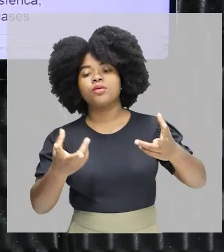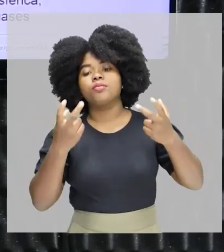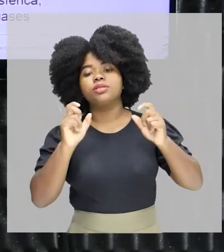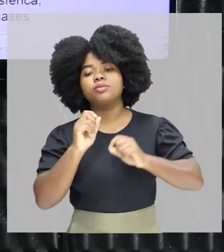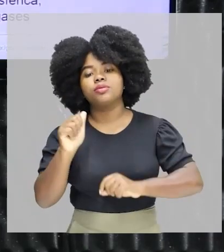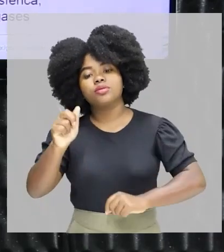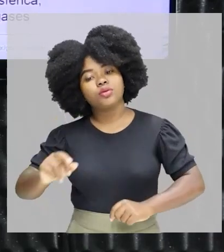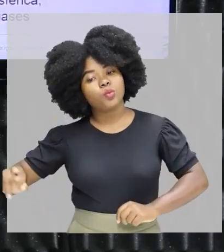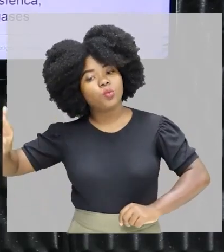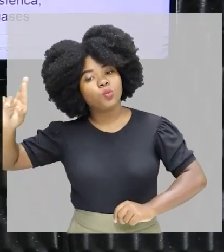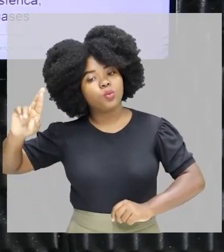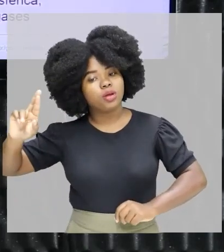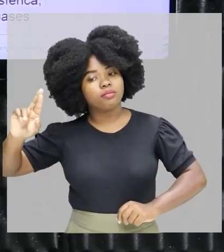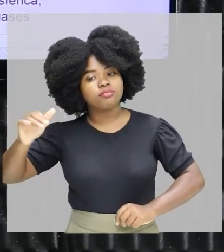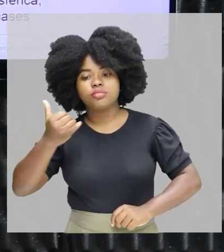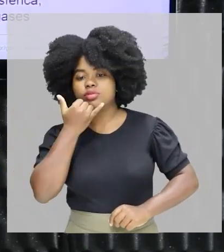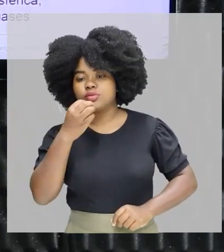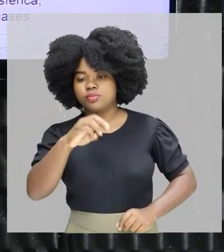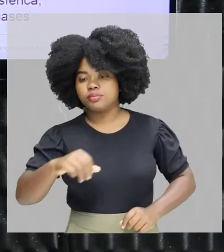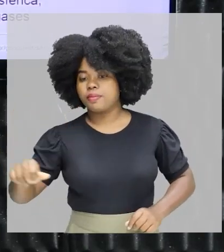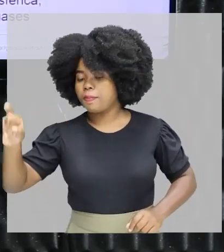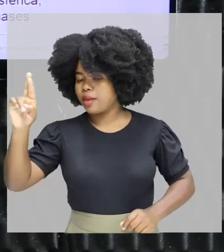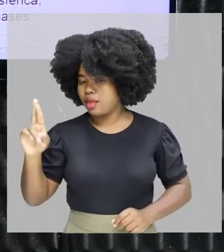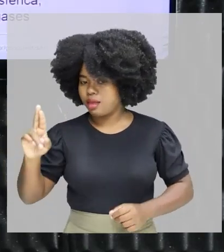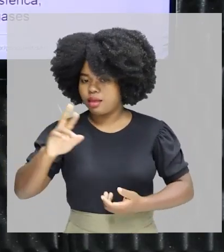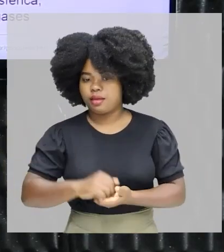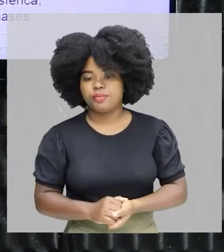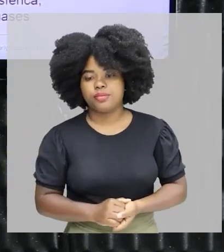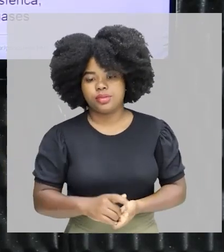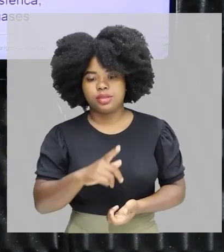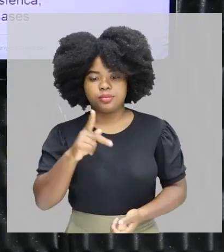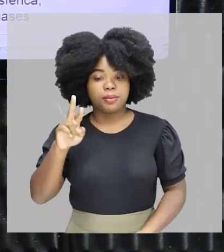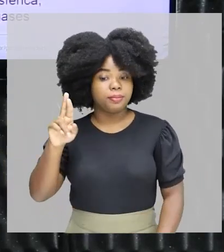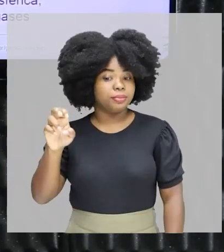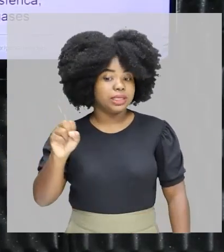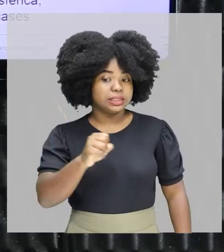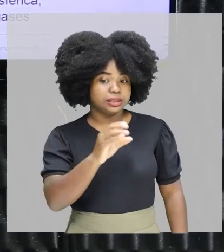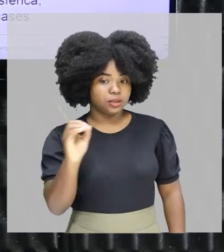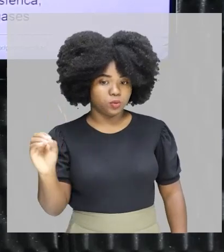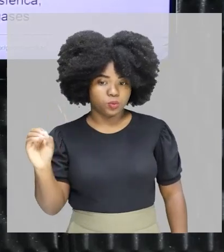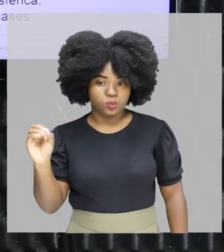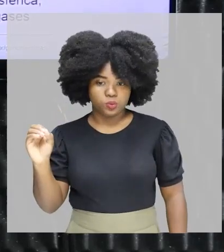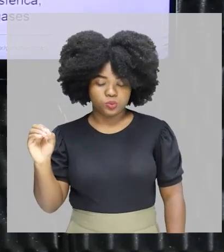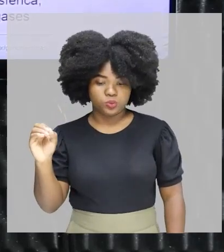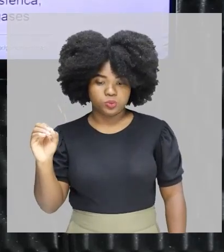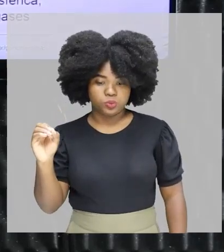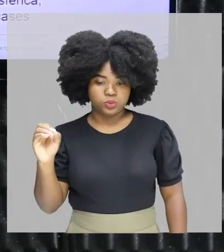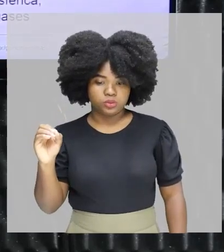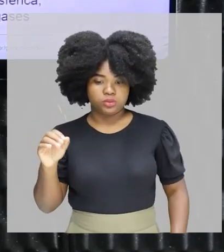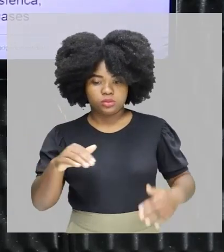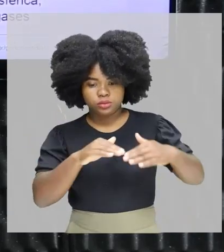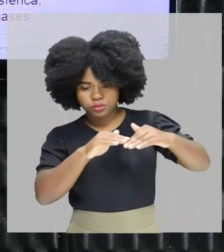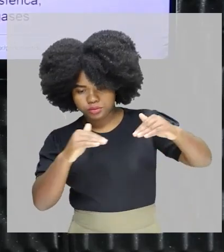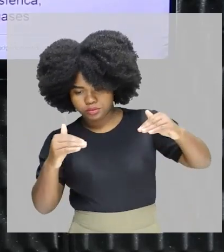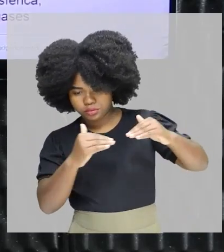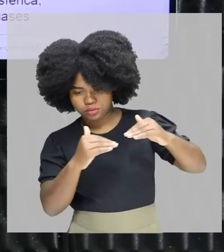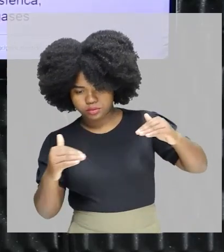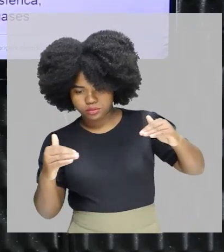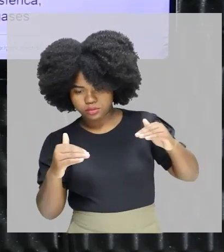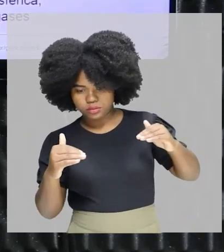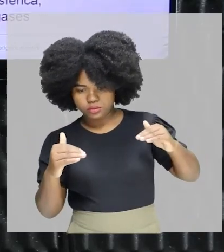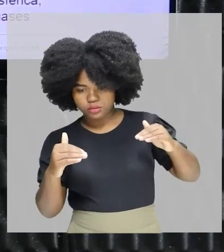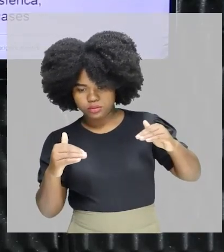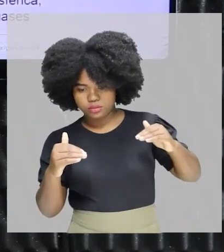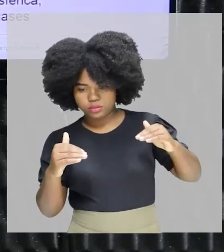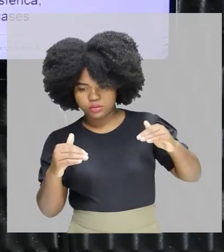ar, ao nível do mar, nós temos uma maior pressão atmosférica, certo? Portanto, uma maior pressão